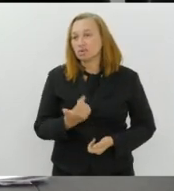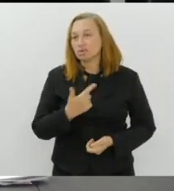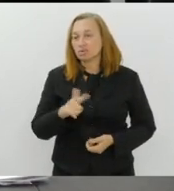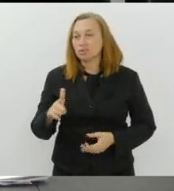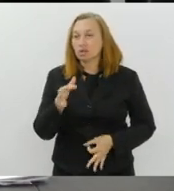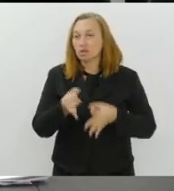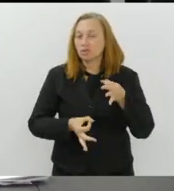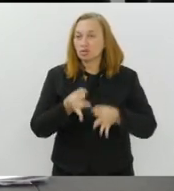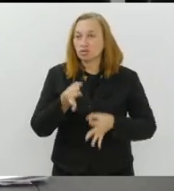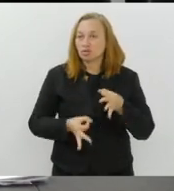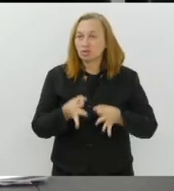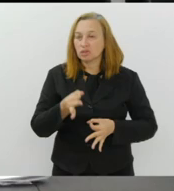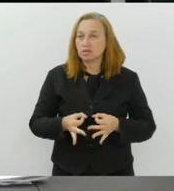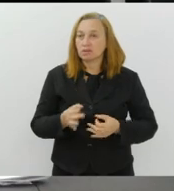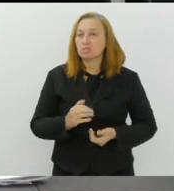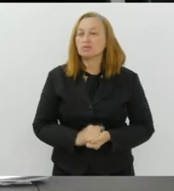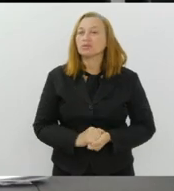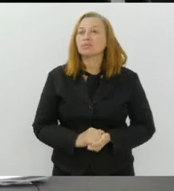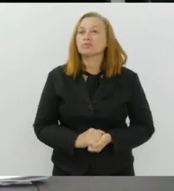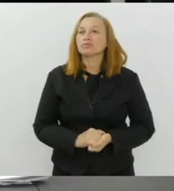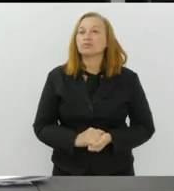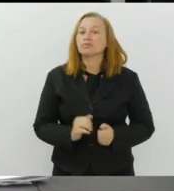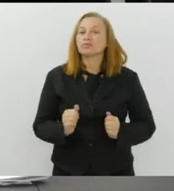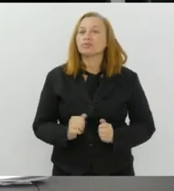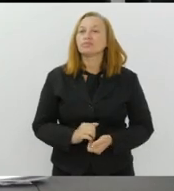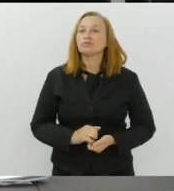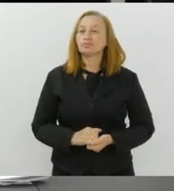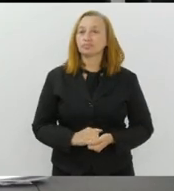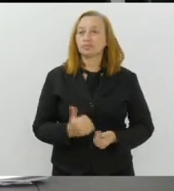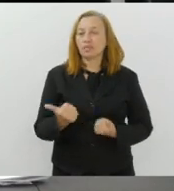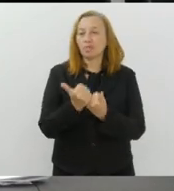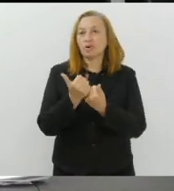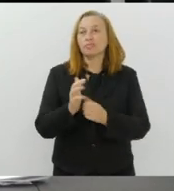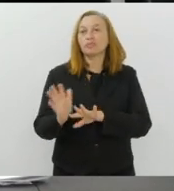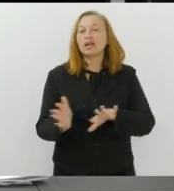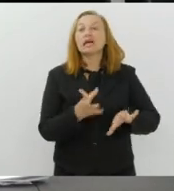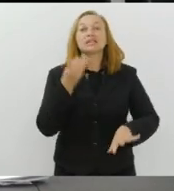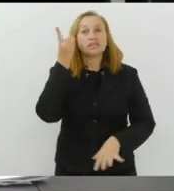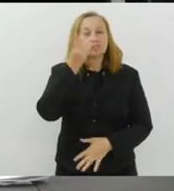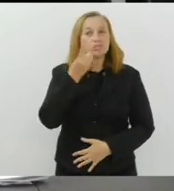justiça a seu favor? Deputado,